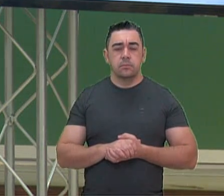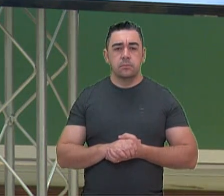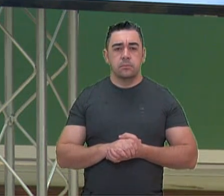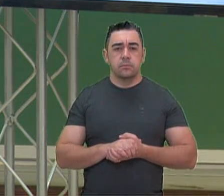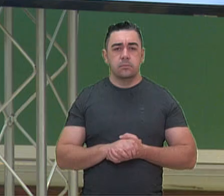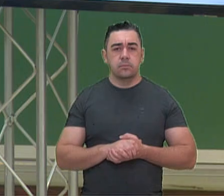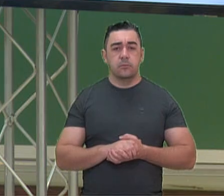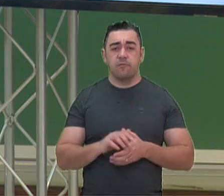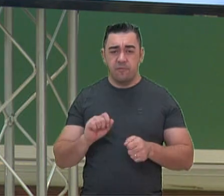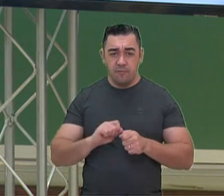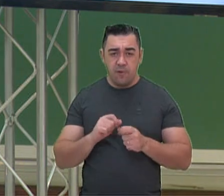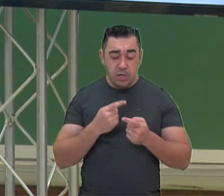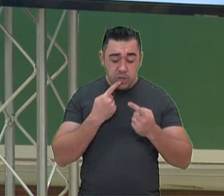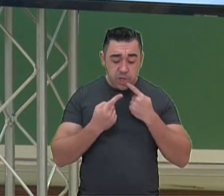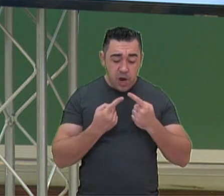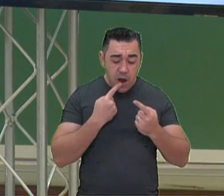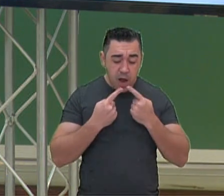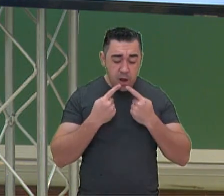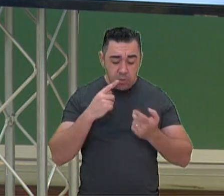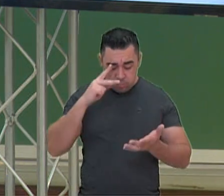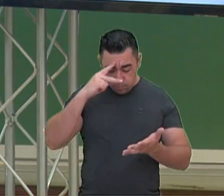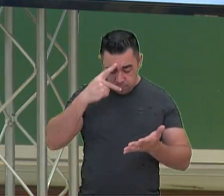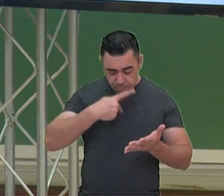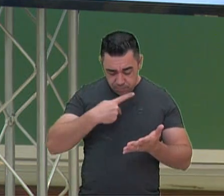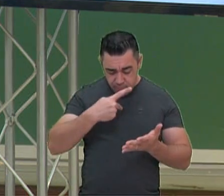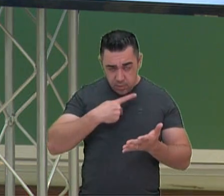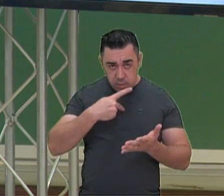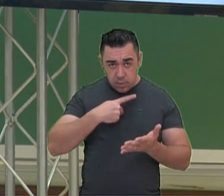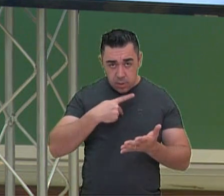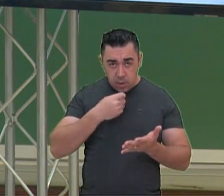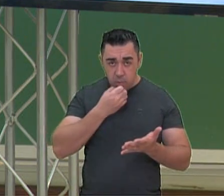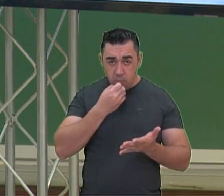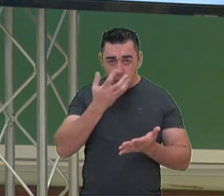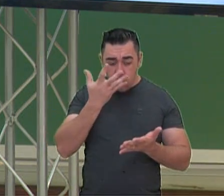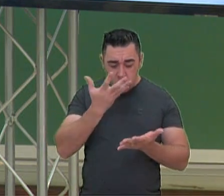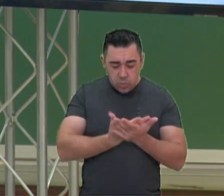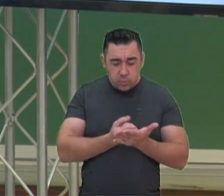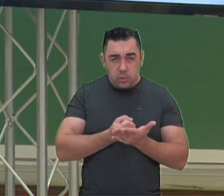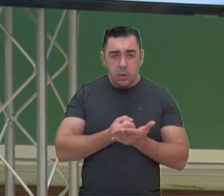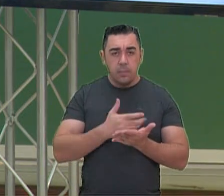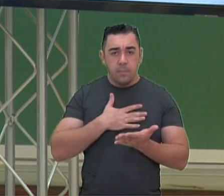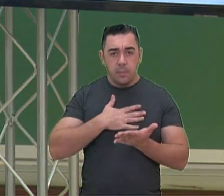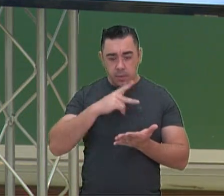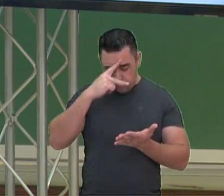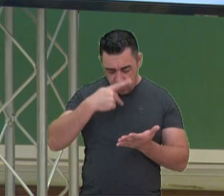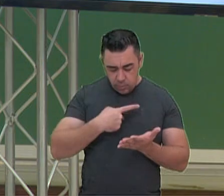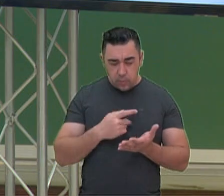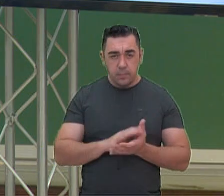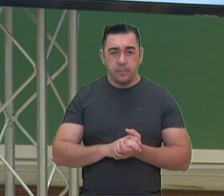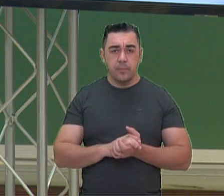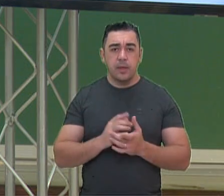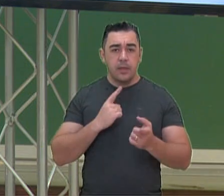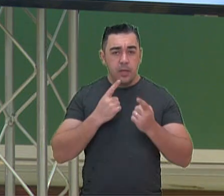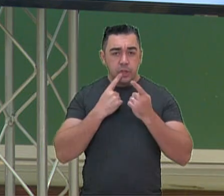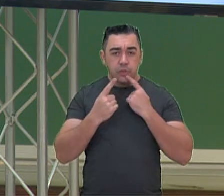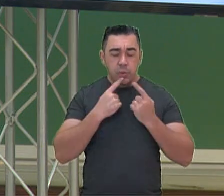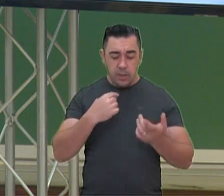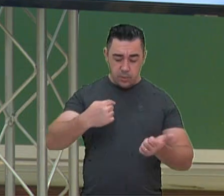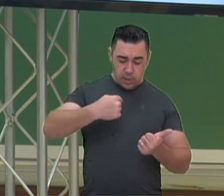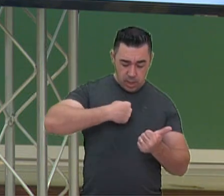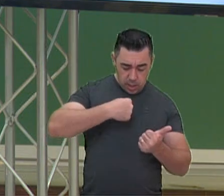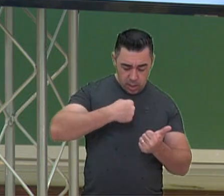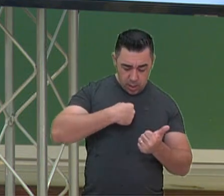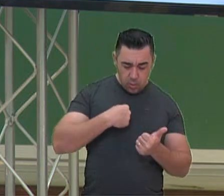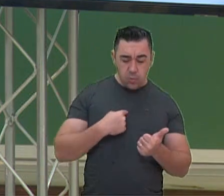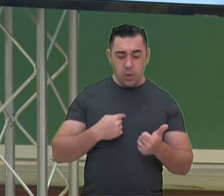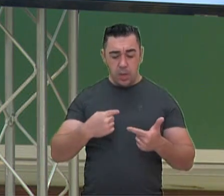Realiza o diálogo com ele próprio, ele conta as coisas para si mesmo. Apresenta o diálogo entre o eu sujeito